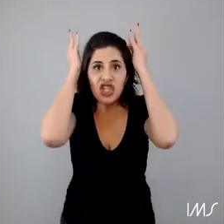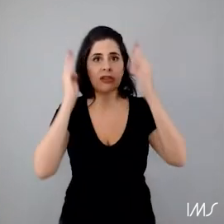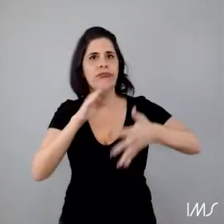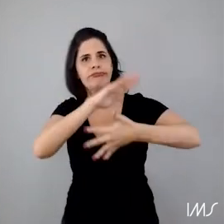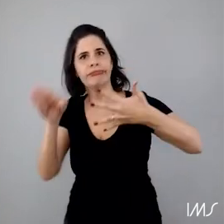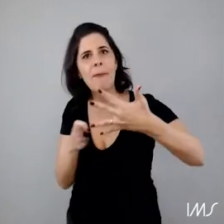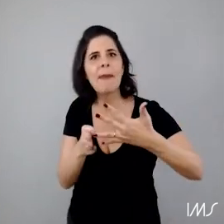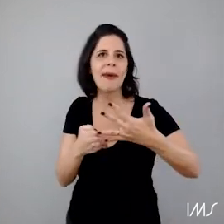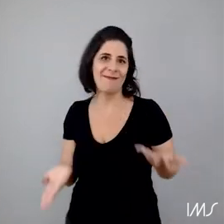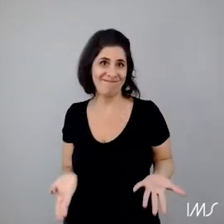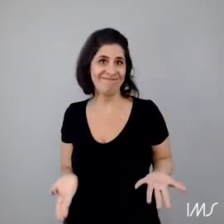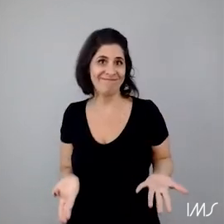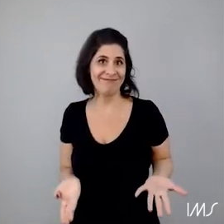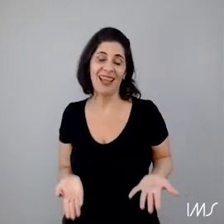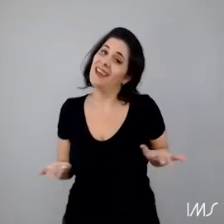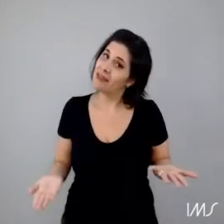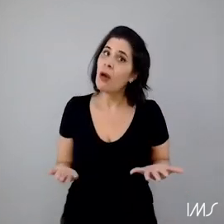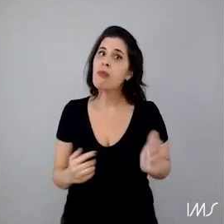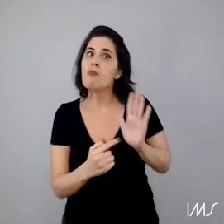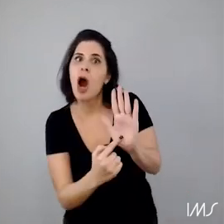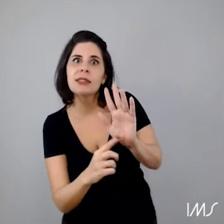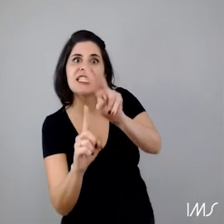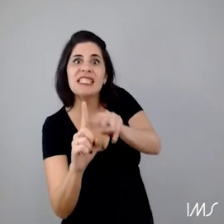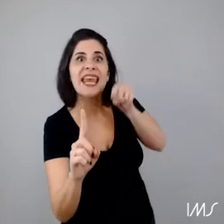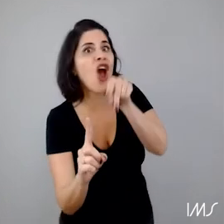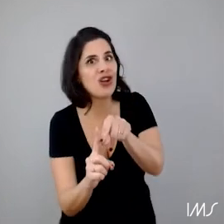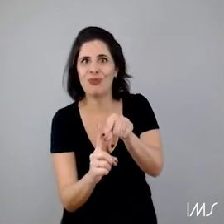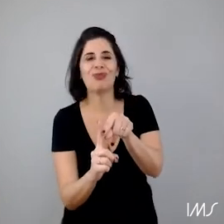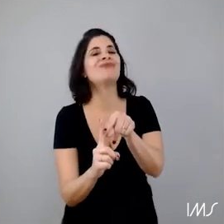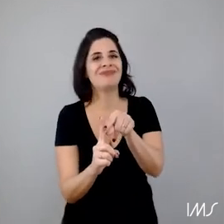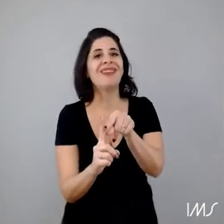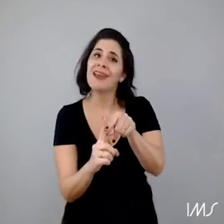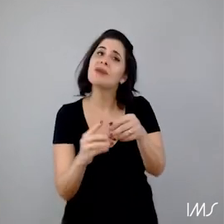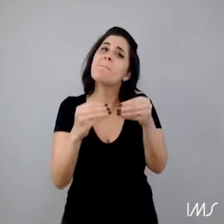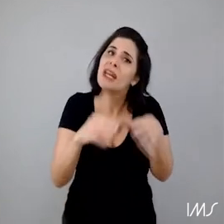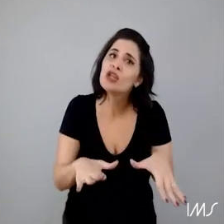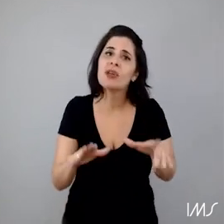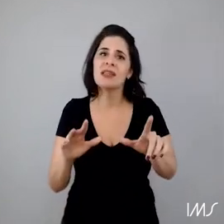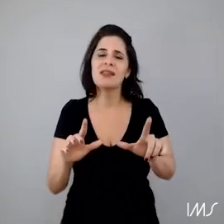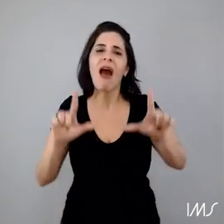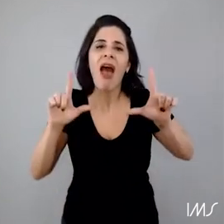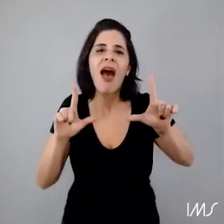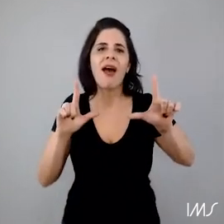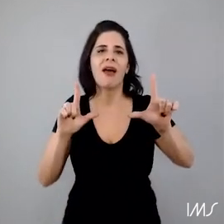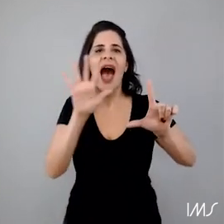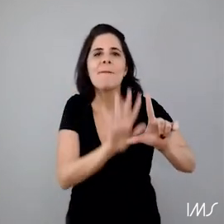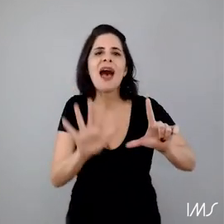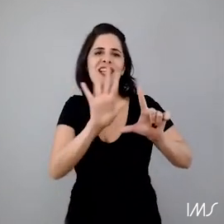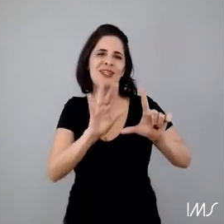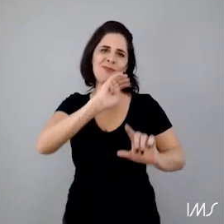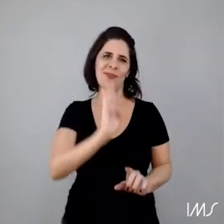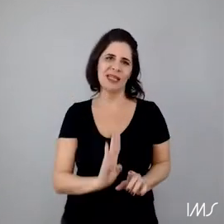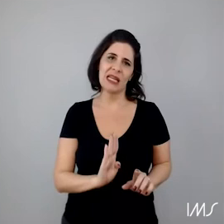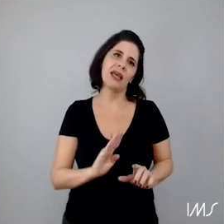eventual cultura, como elementos inferiores. E provava-se com teses, como você sabe,